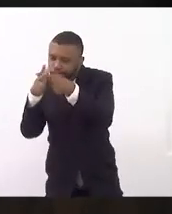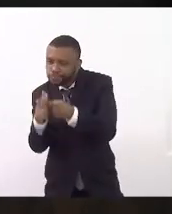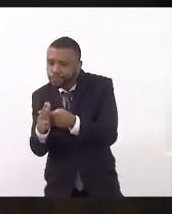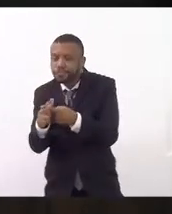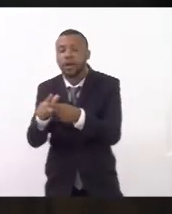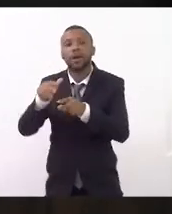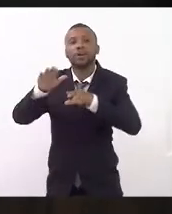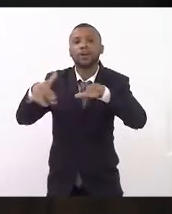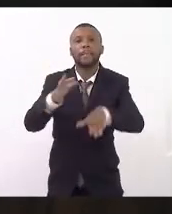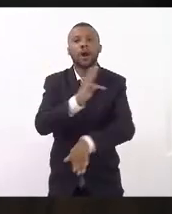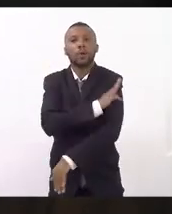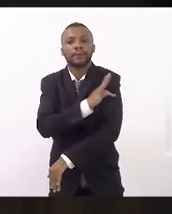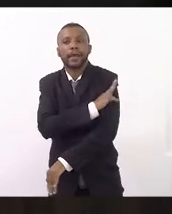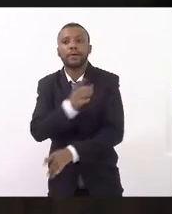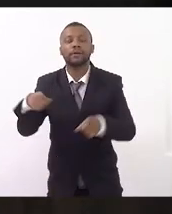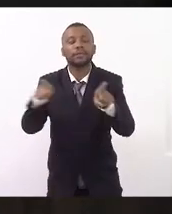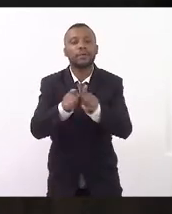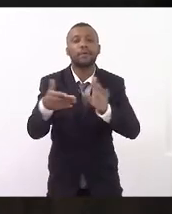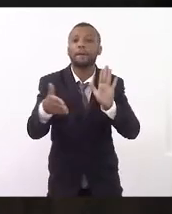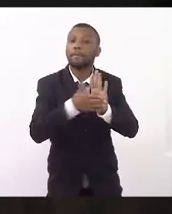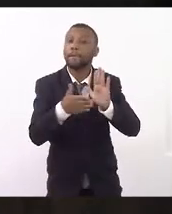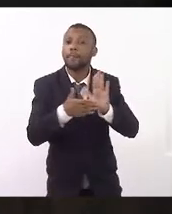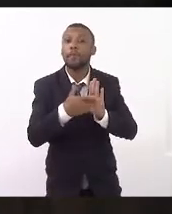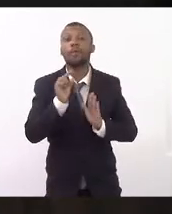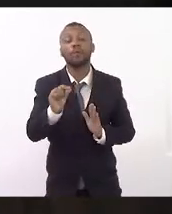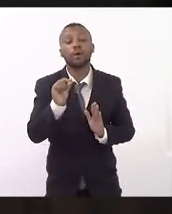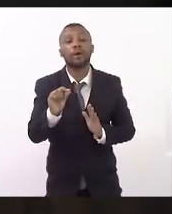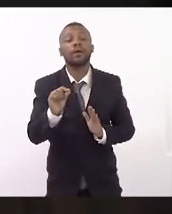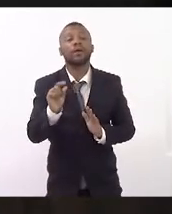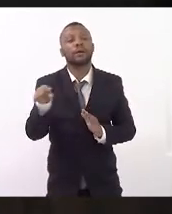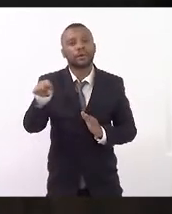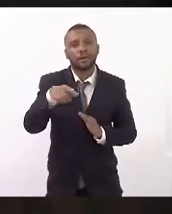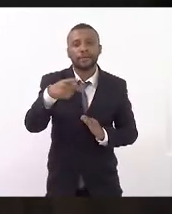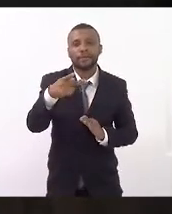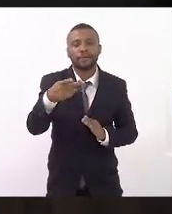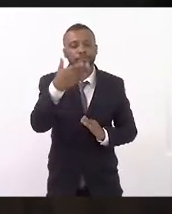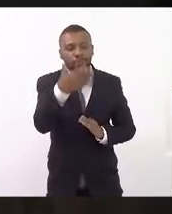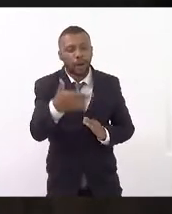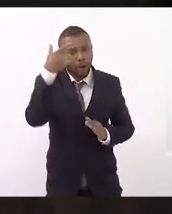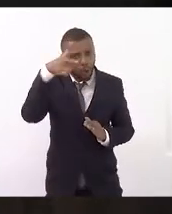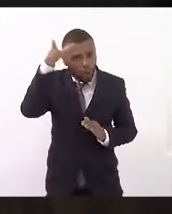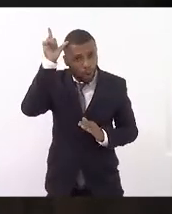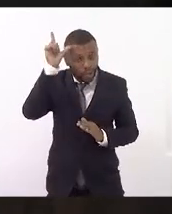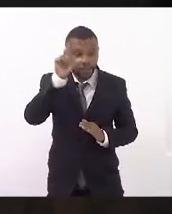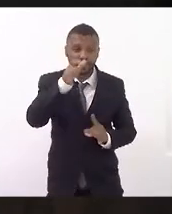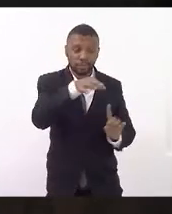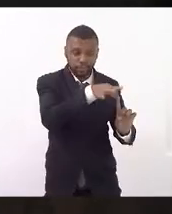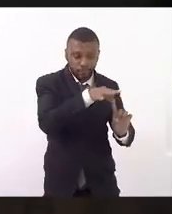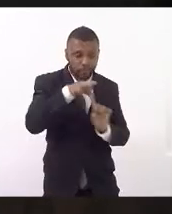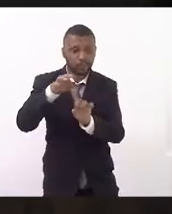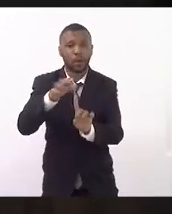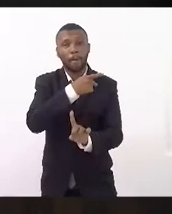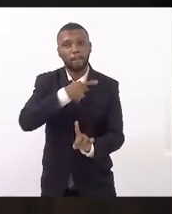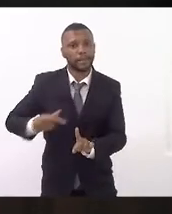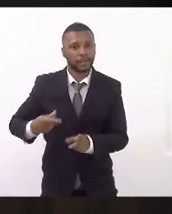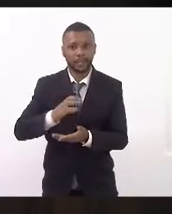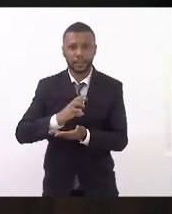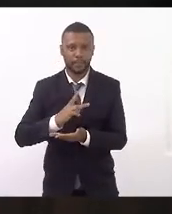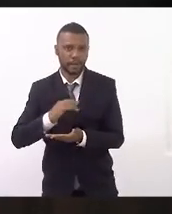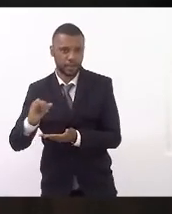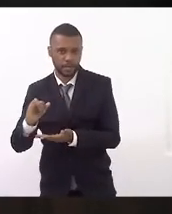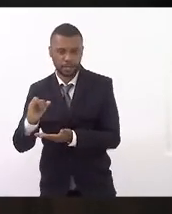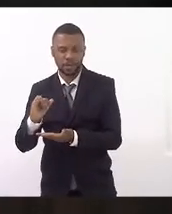propor, deputado Luiz, eu vou propor que Vossa Excelência seja o presidente dessa CPI. E Vossa Excelência, da outra